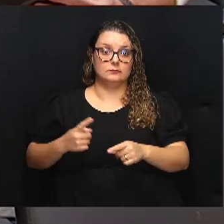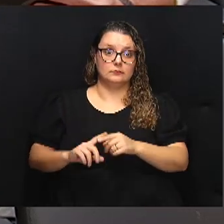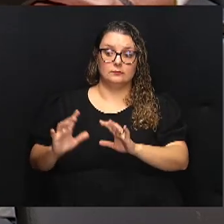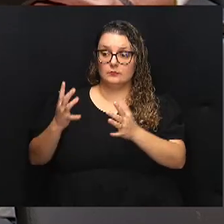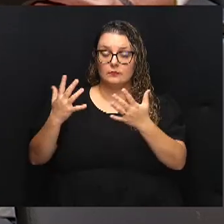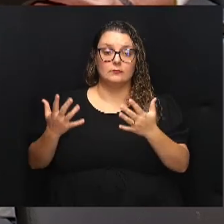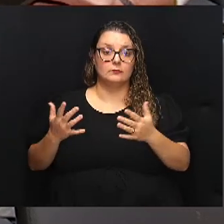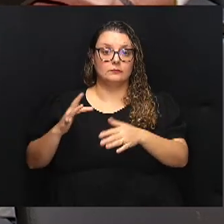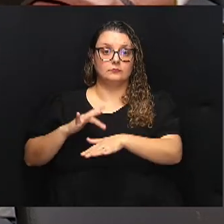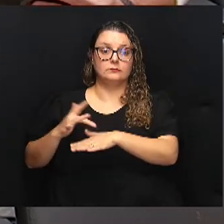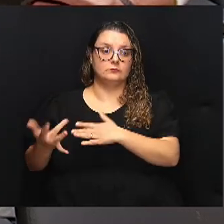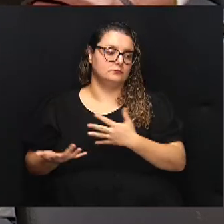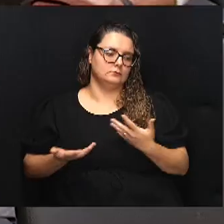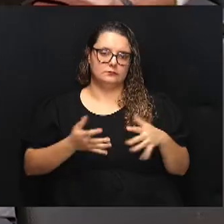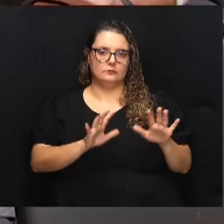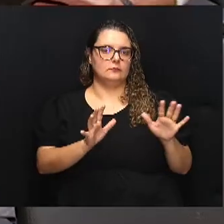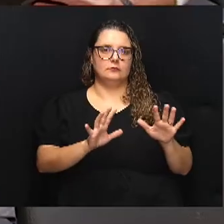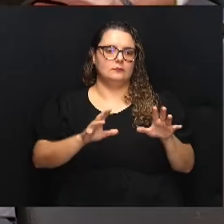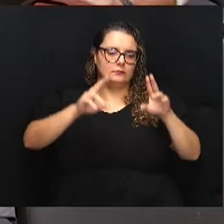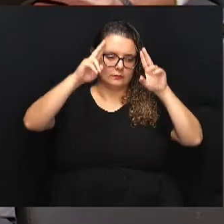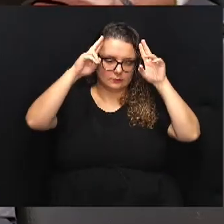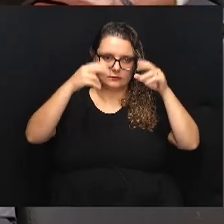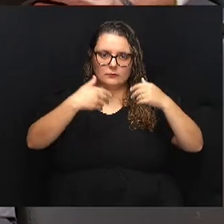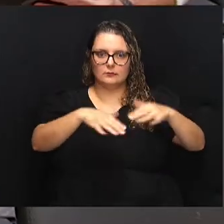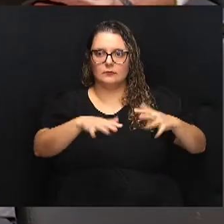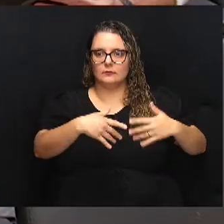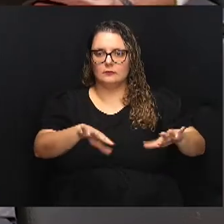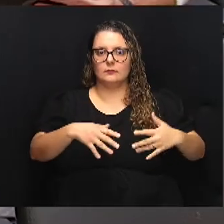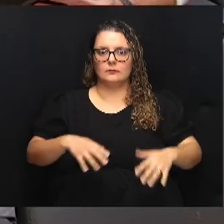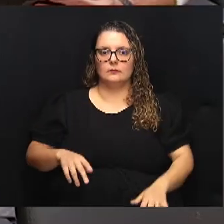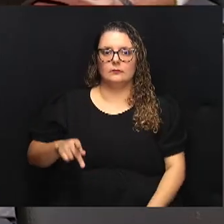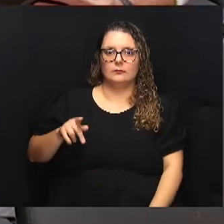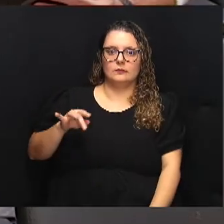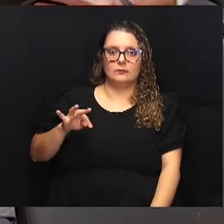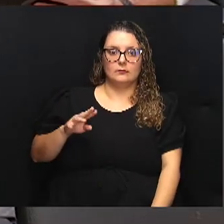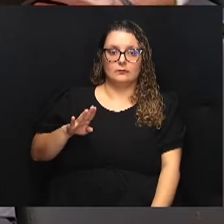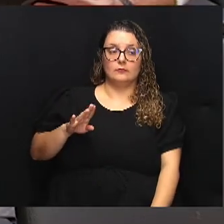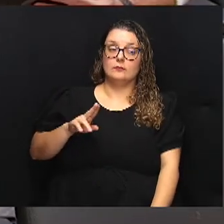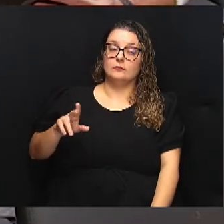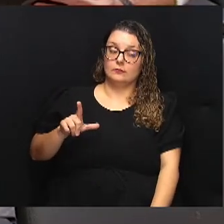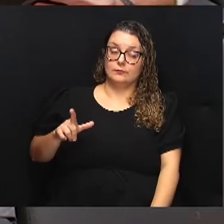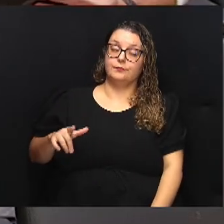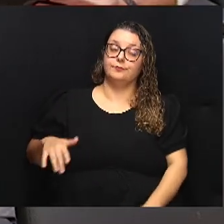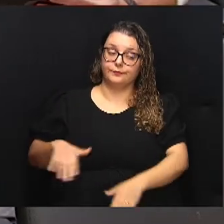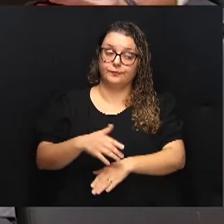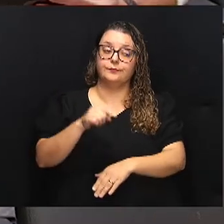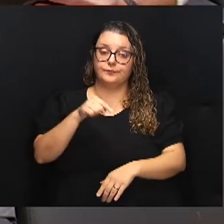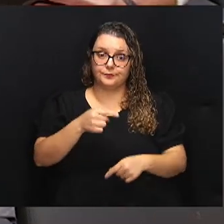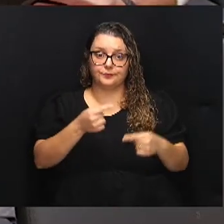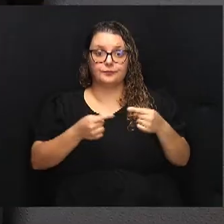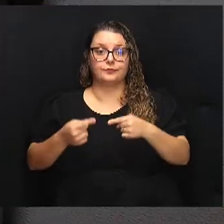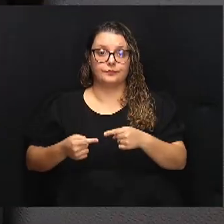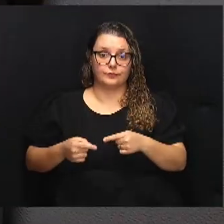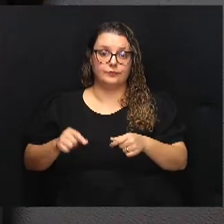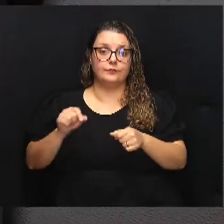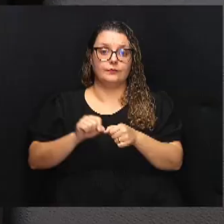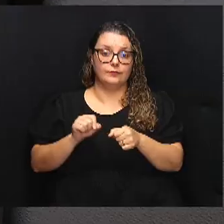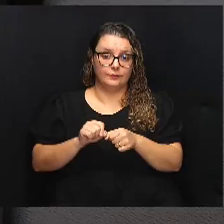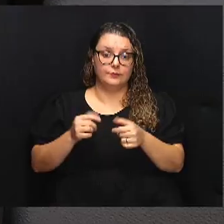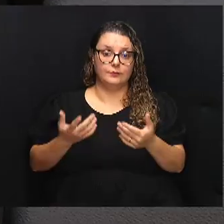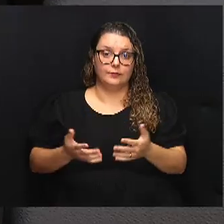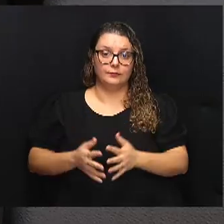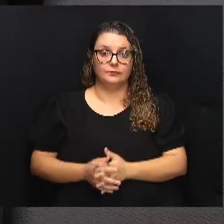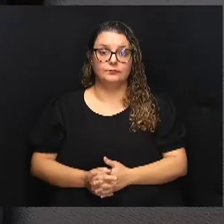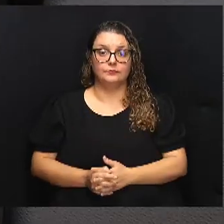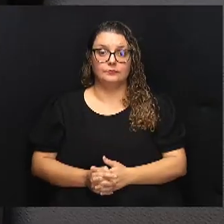mídia, também não quero mais meu pitbull e vai soltando os pitbulls nas ruas. Então isso é um debate que a gente tem que realizar. Nós